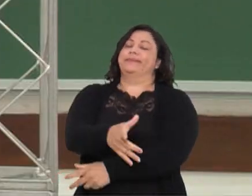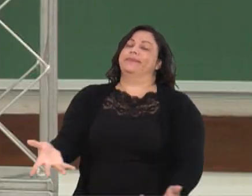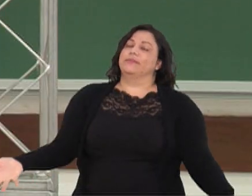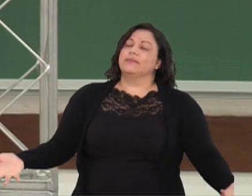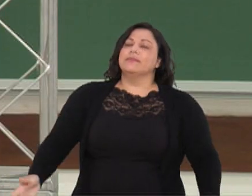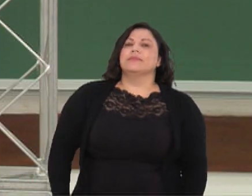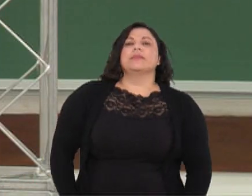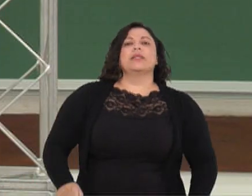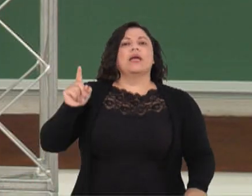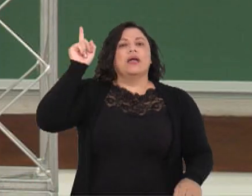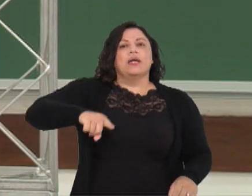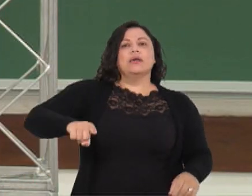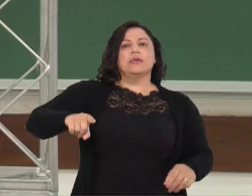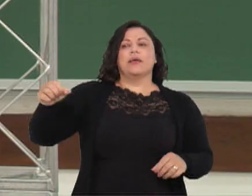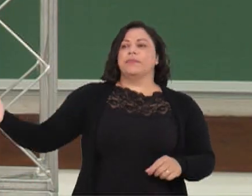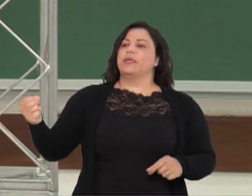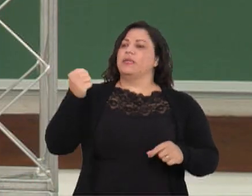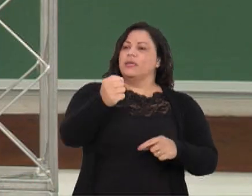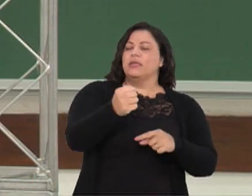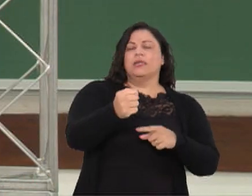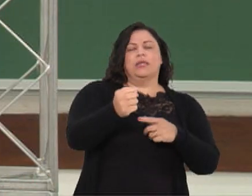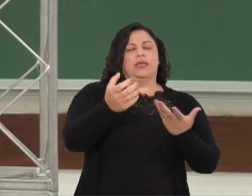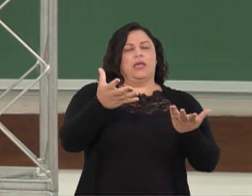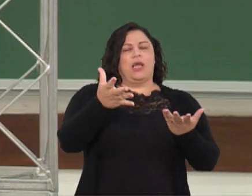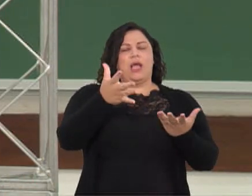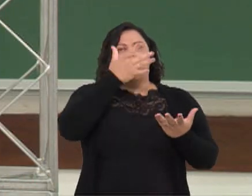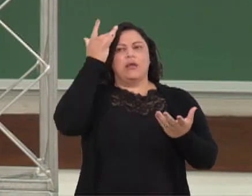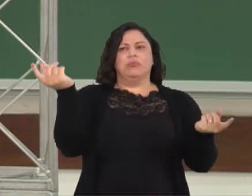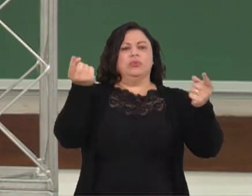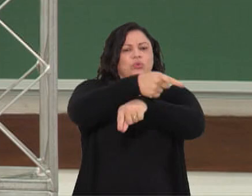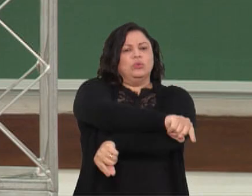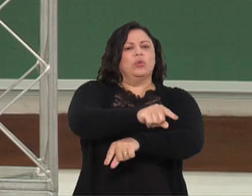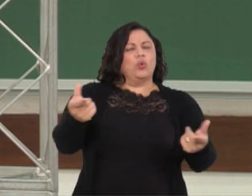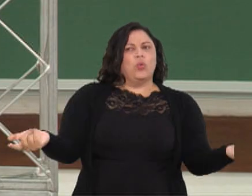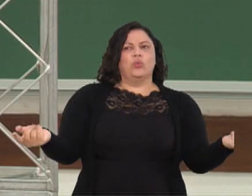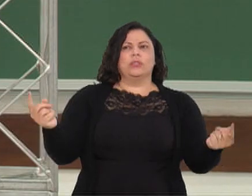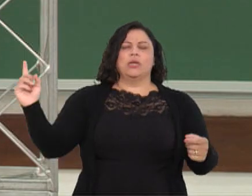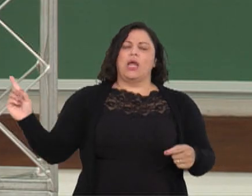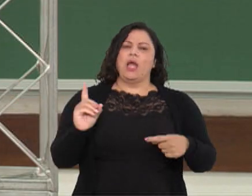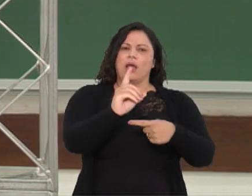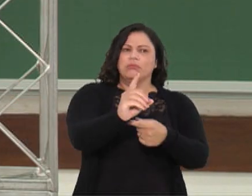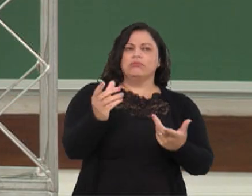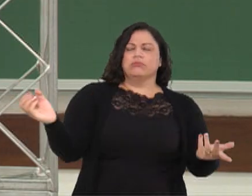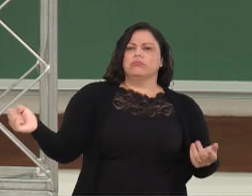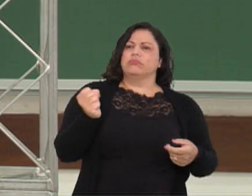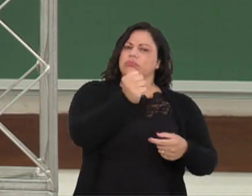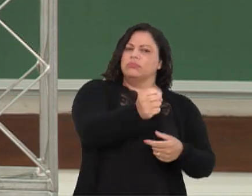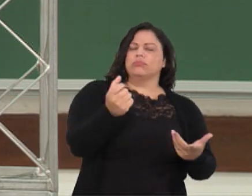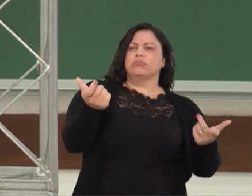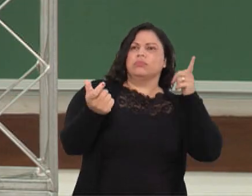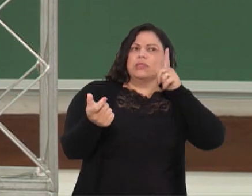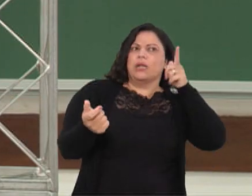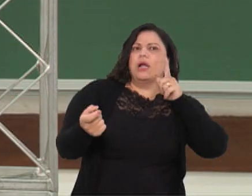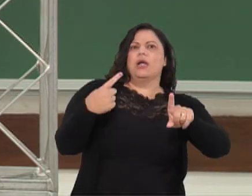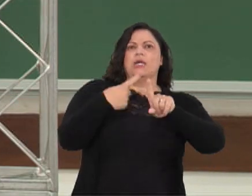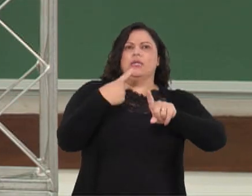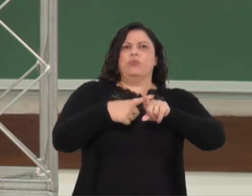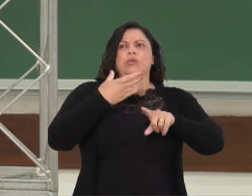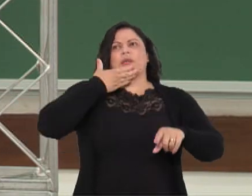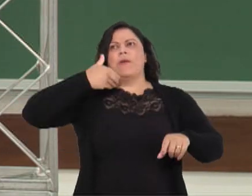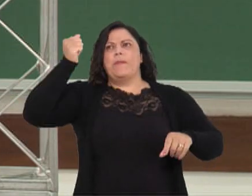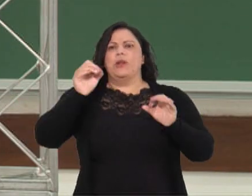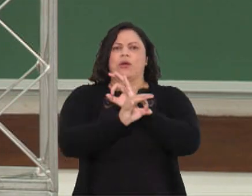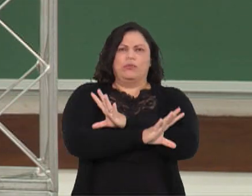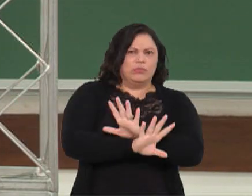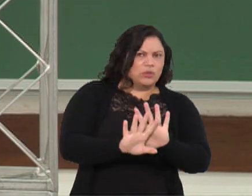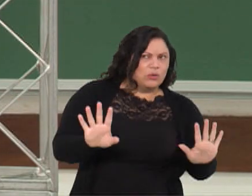É colocar que o contrário, o cara ganha a corrida porque ele é o melhor e